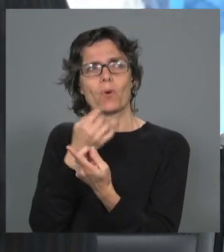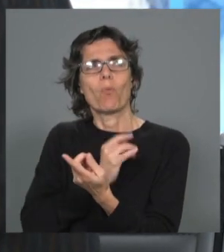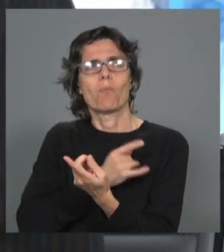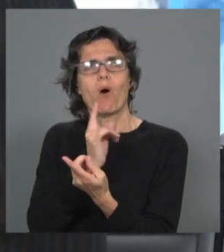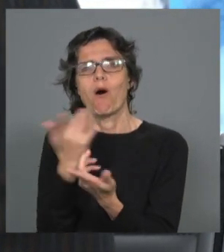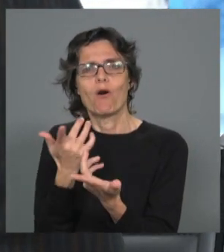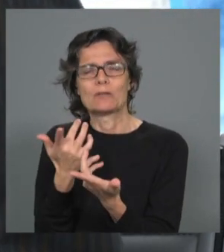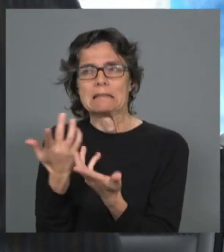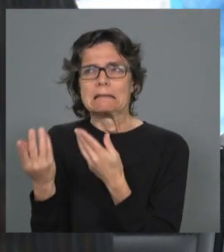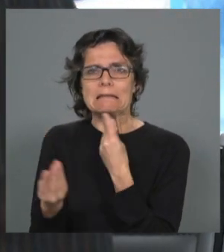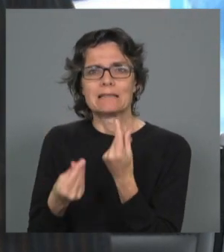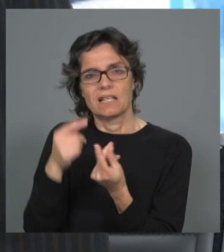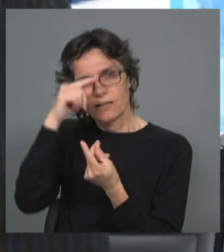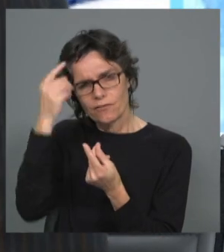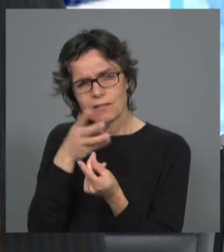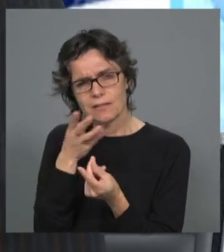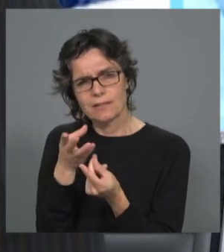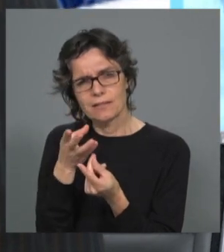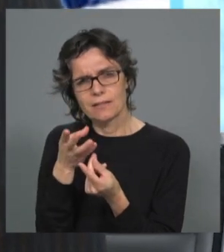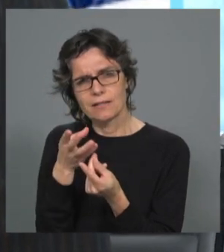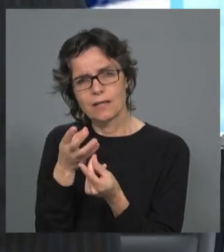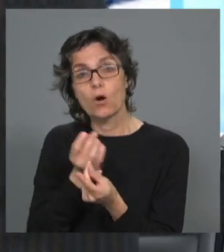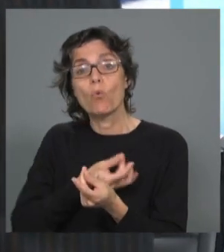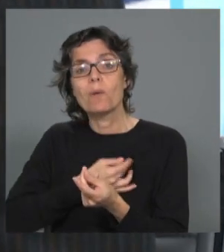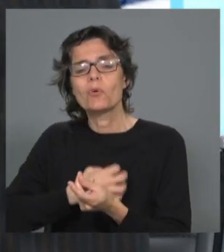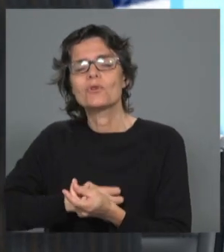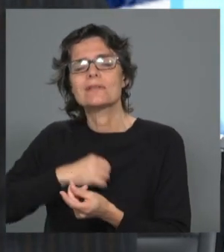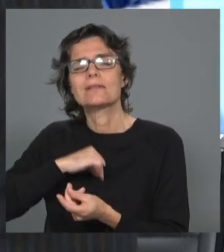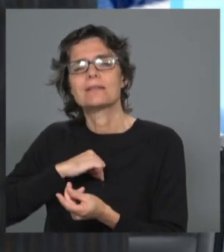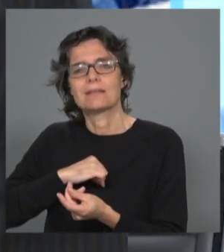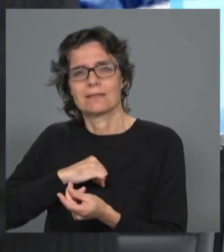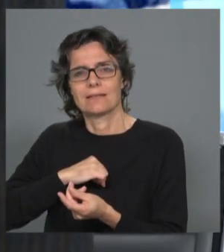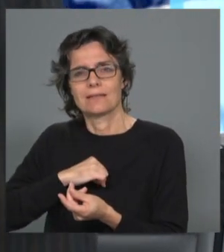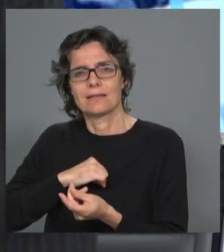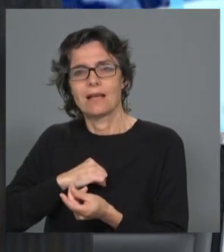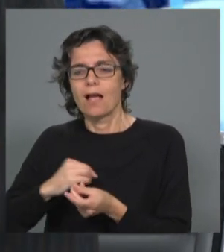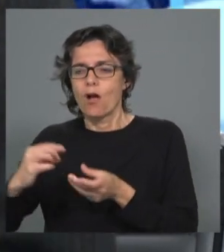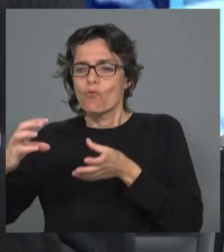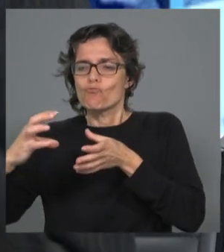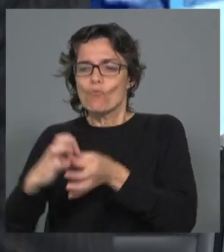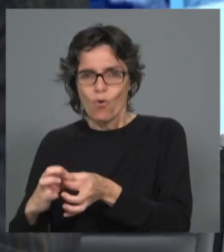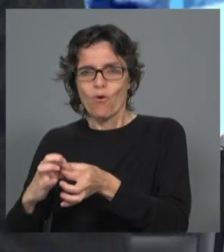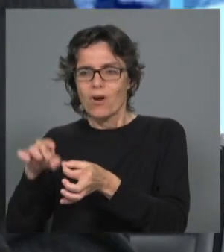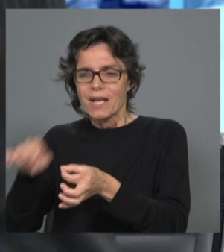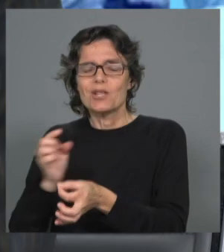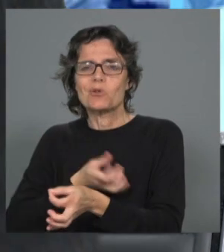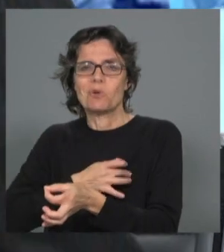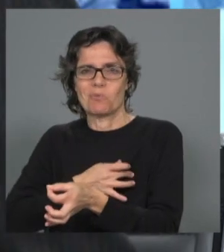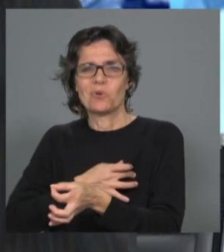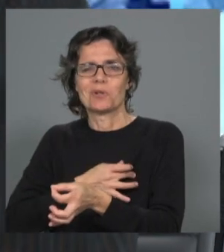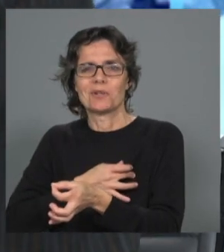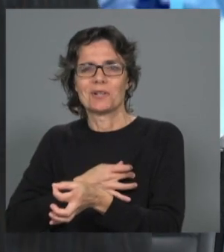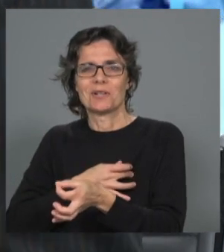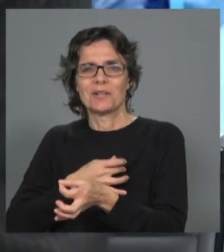amor, mas sentimos quando sentimos que há esta possibilidade de corpos a